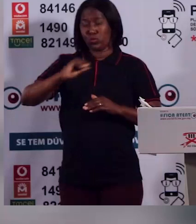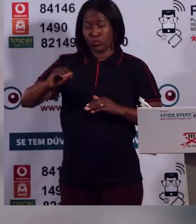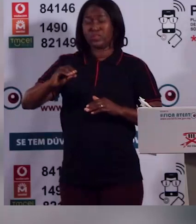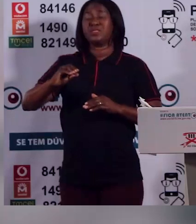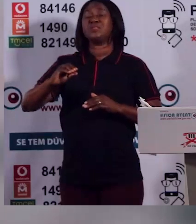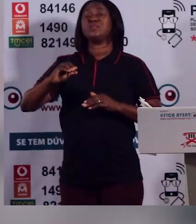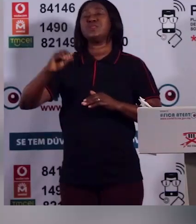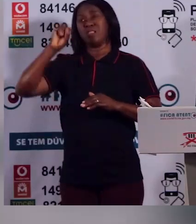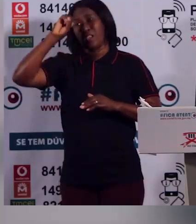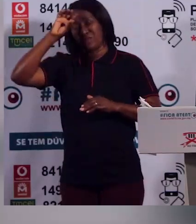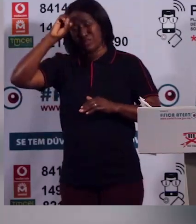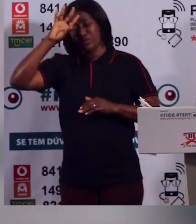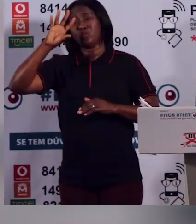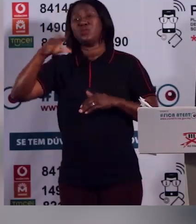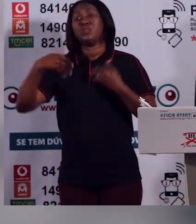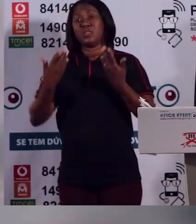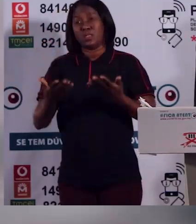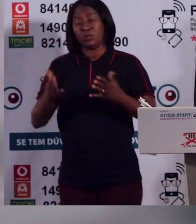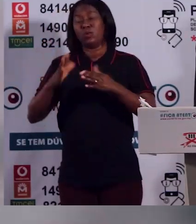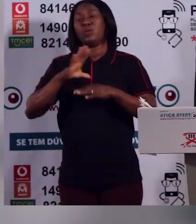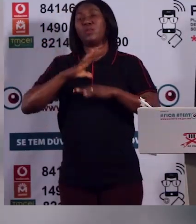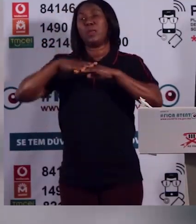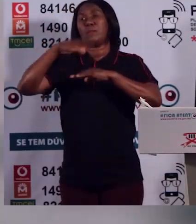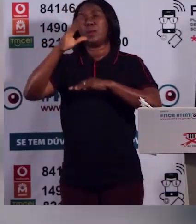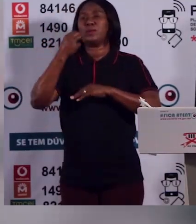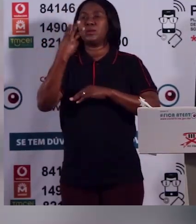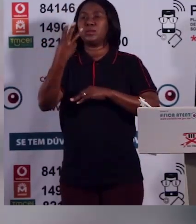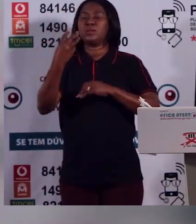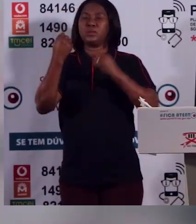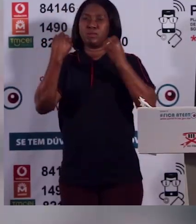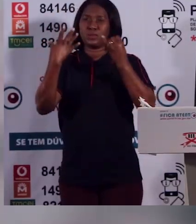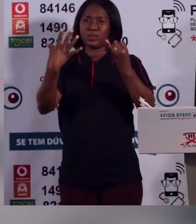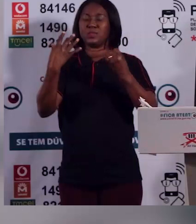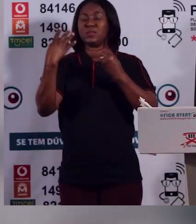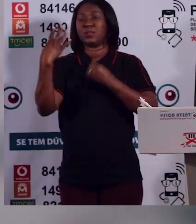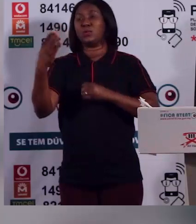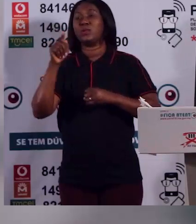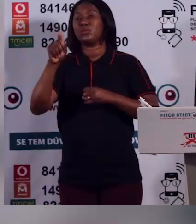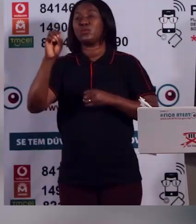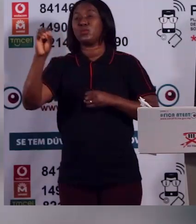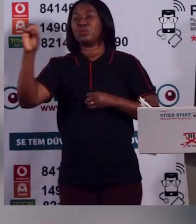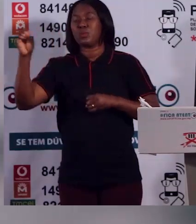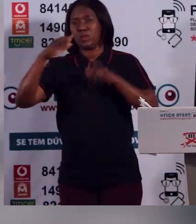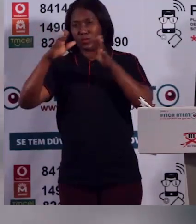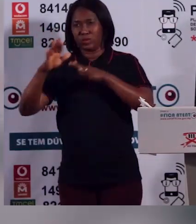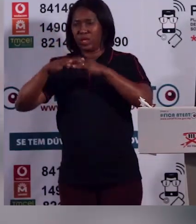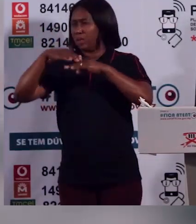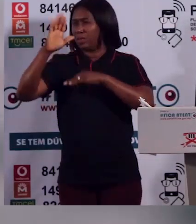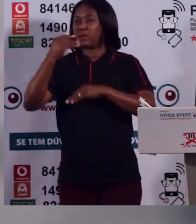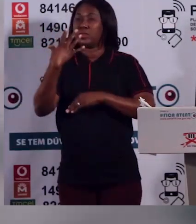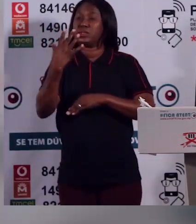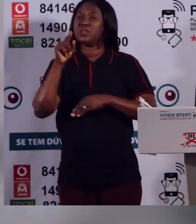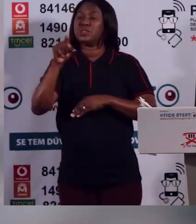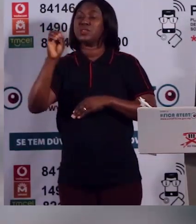Sul. A África do Sul está agora com mais de 364 mil casos e um pouco mais de 5 mil óbitos. E